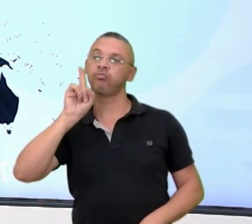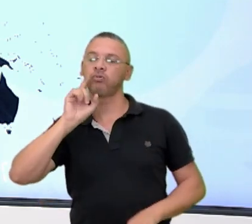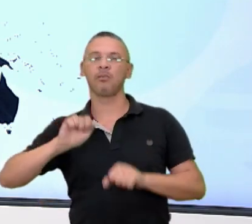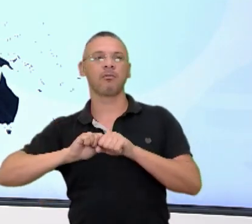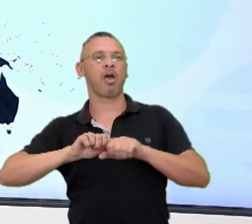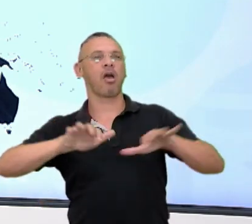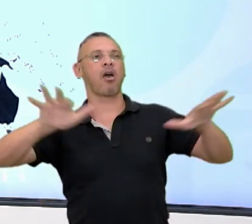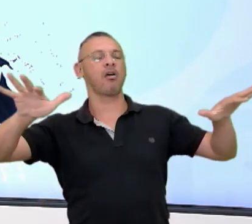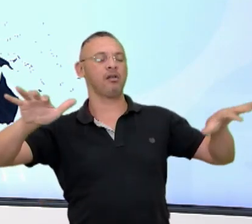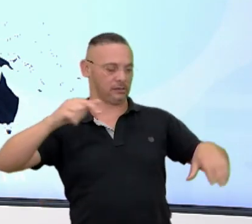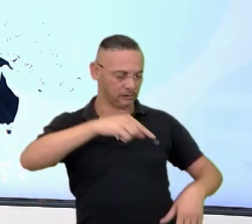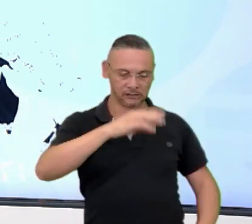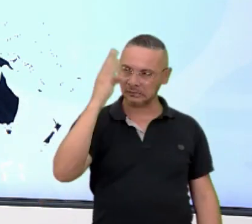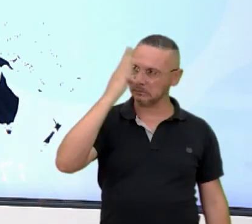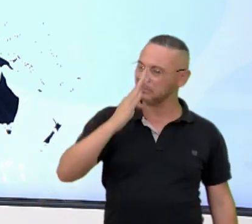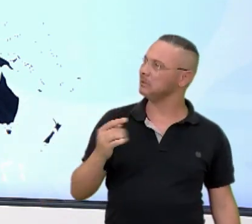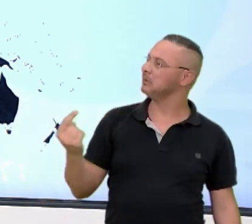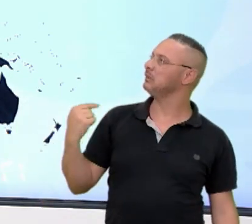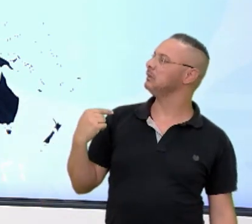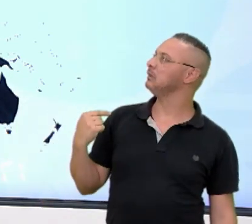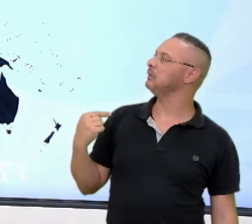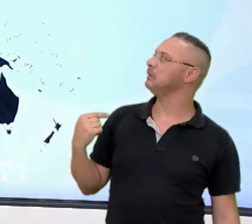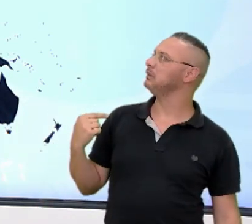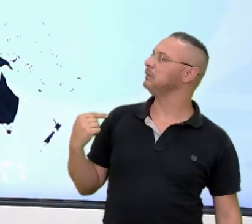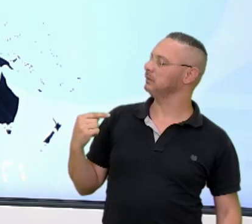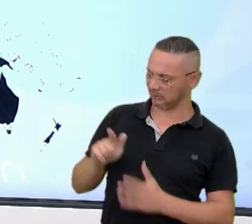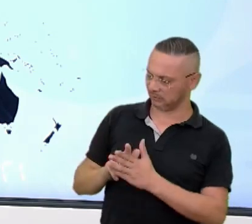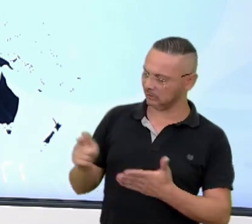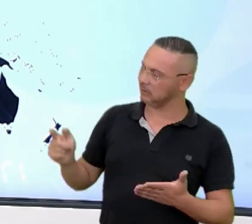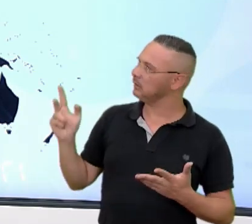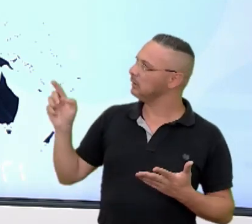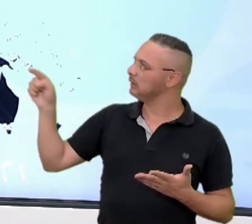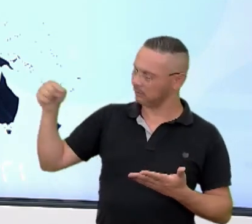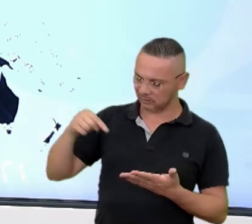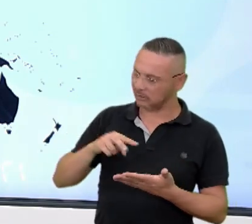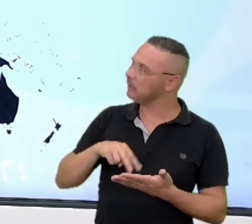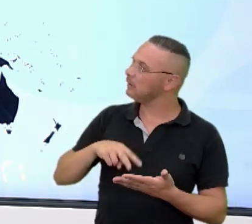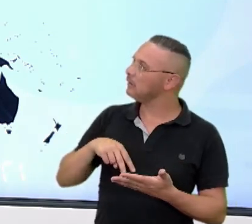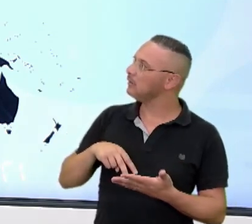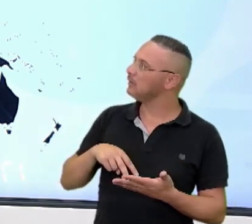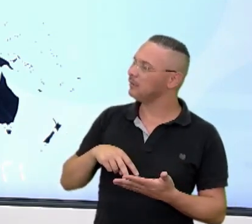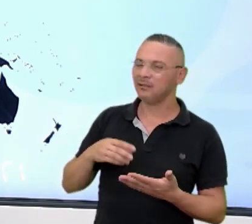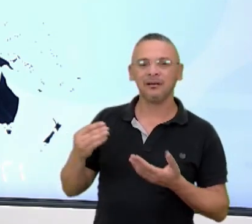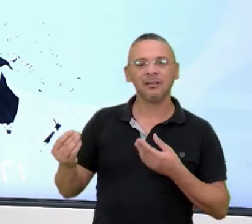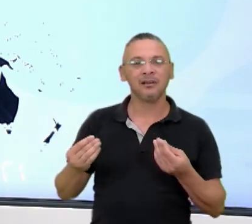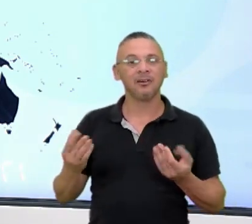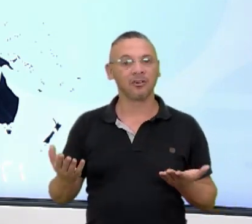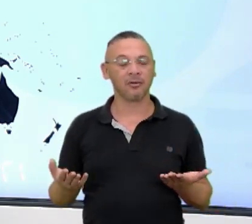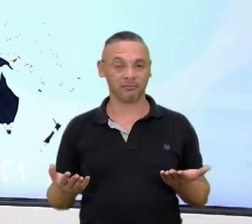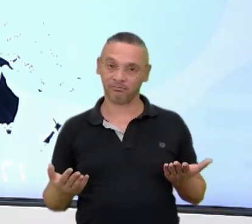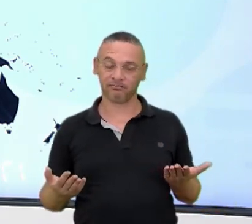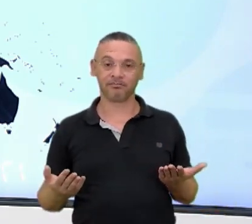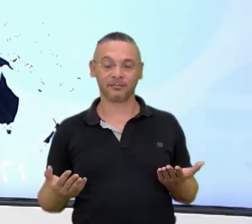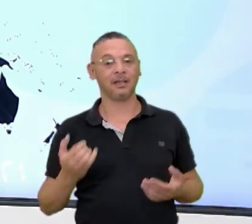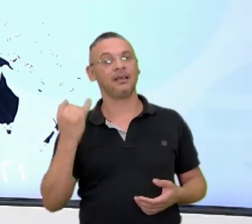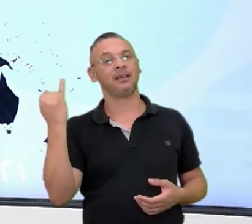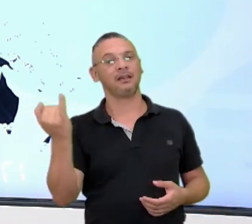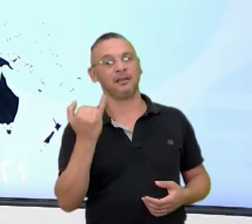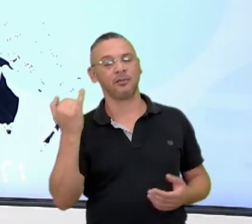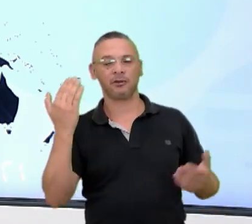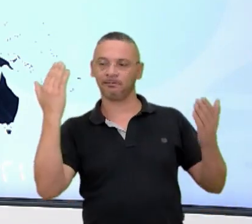Mas tá beleza, tá valendo, tá valendo. Como a notícia caminhou da Rússia, da Ucrânia até chegar aqui. Se a notícia que você